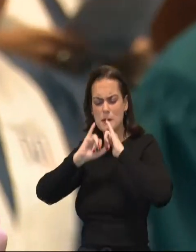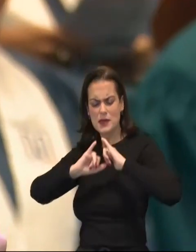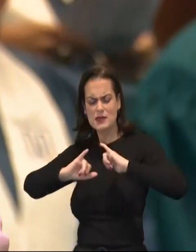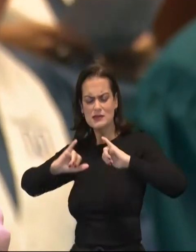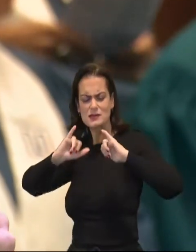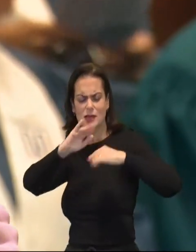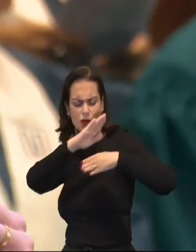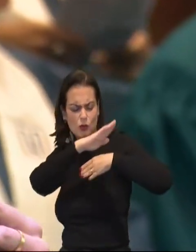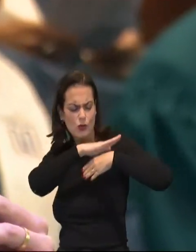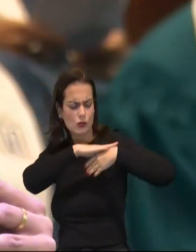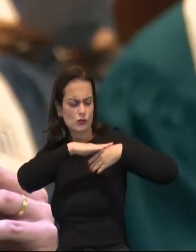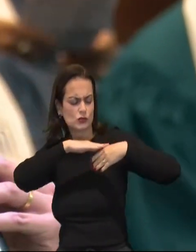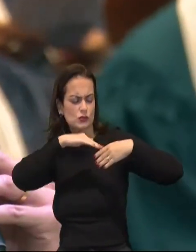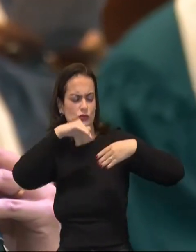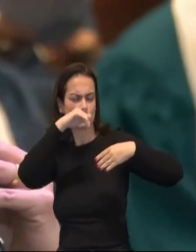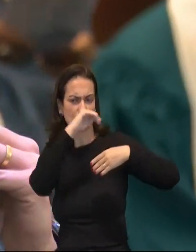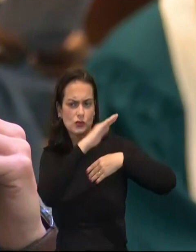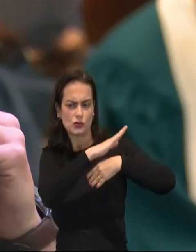consolo.